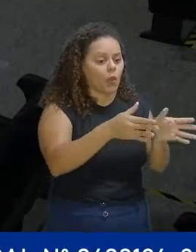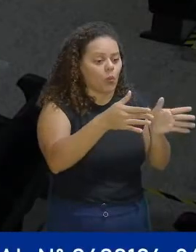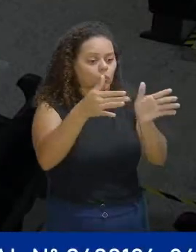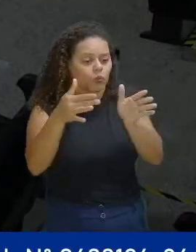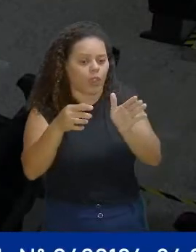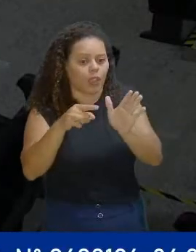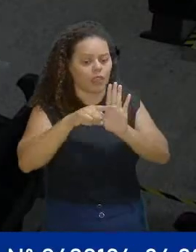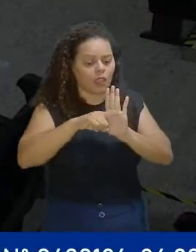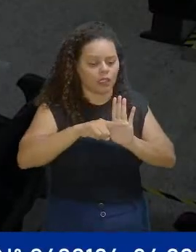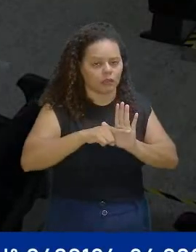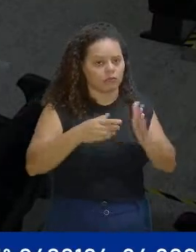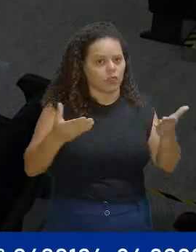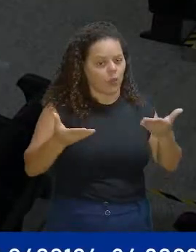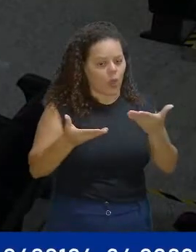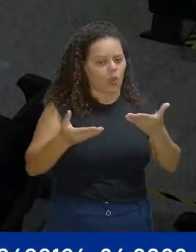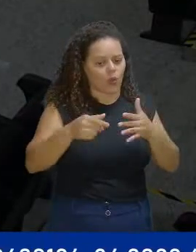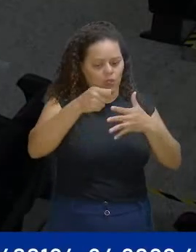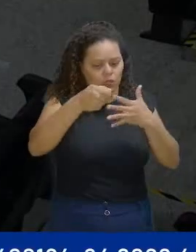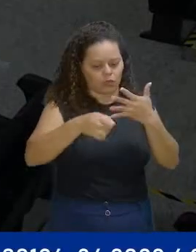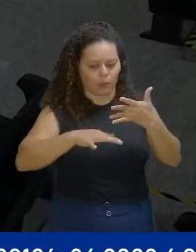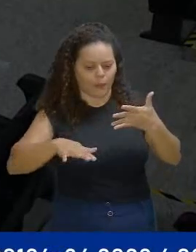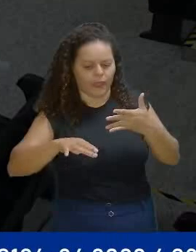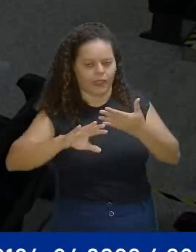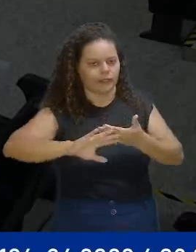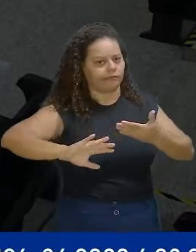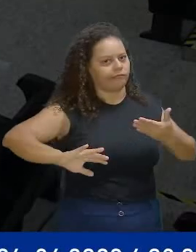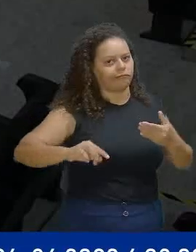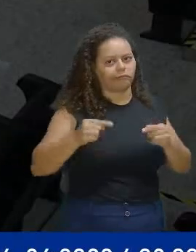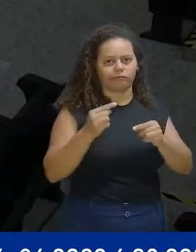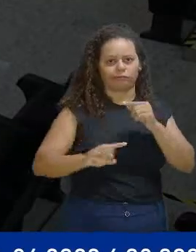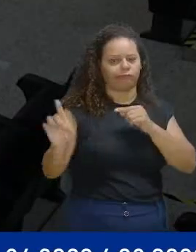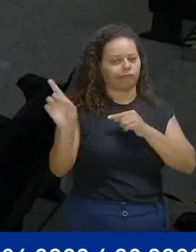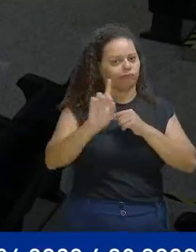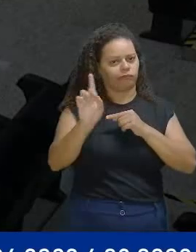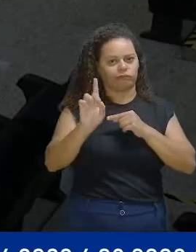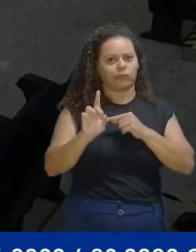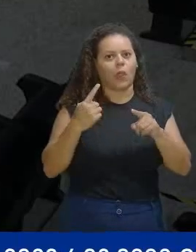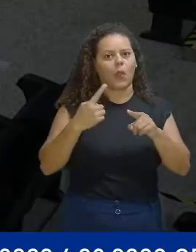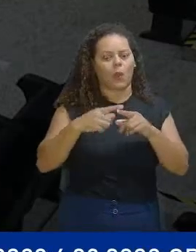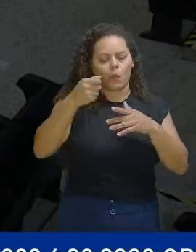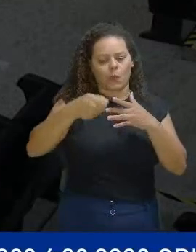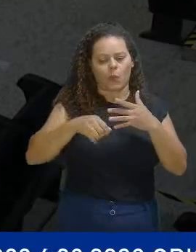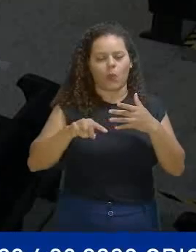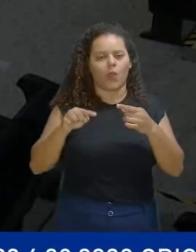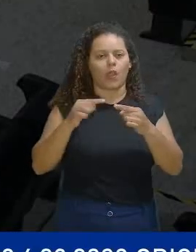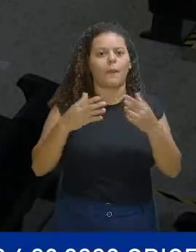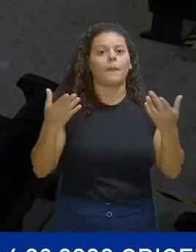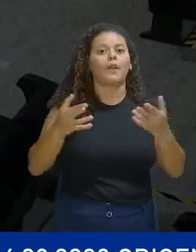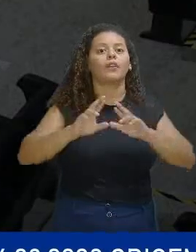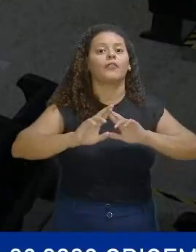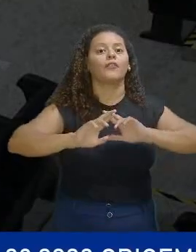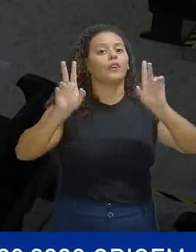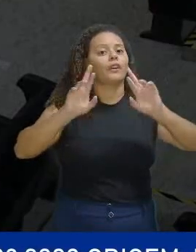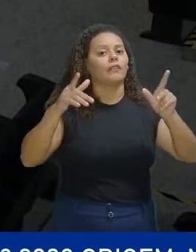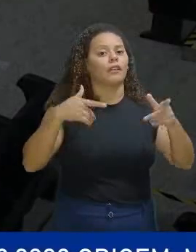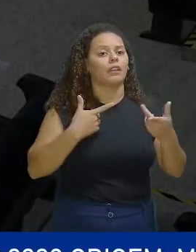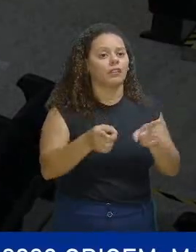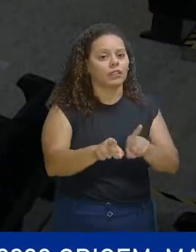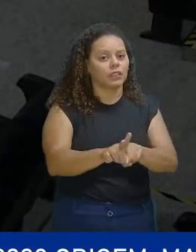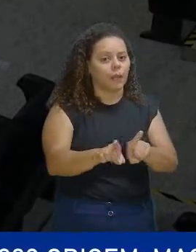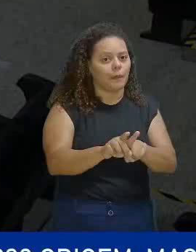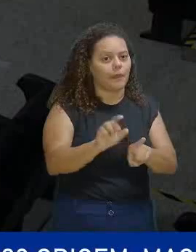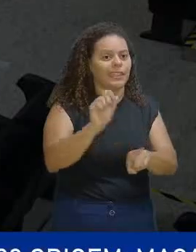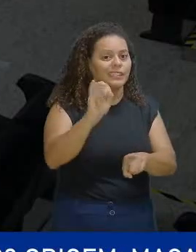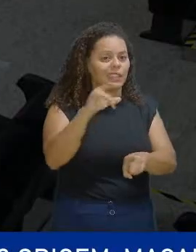essa razão, afasto a jurisprudência do TSE trazida pela Procuradoria Regional Eleitoral, porquanto, naquele caso, além de